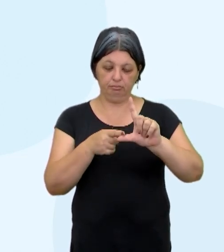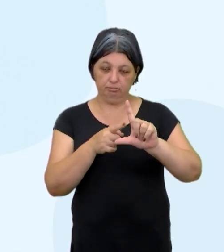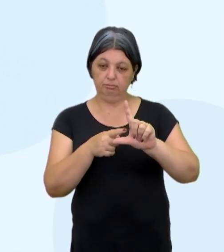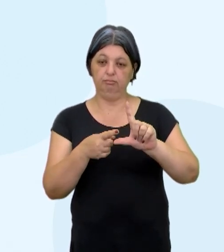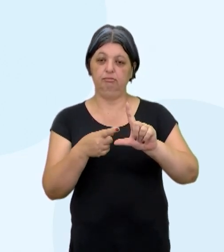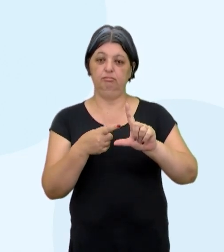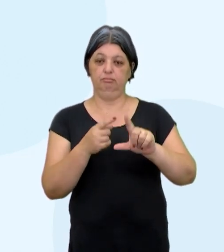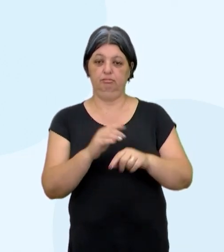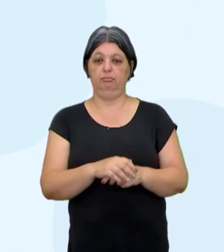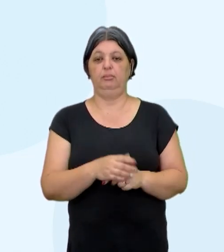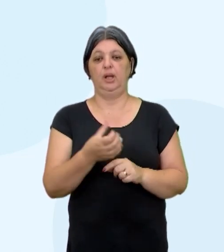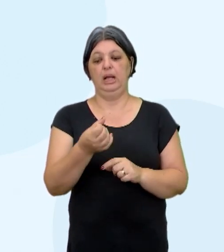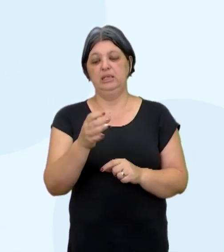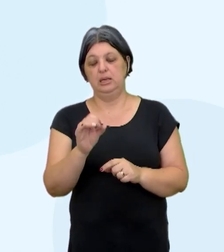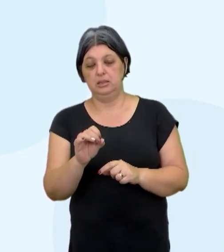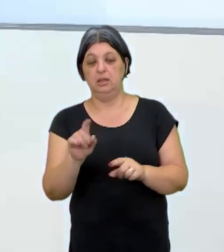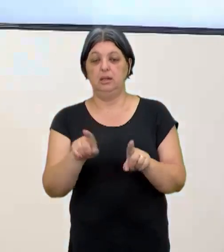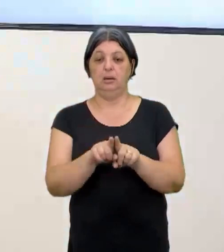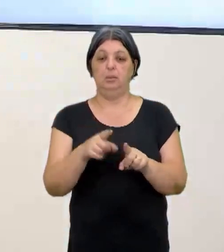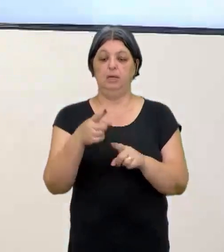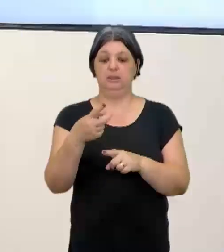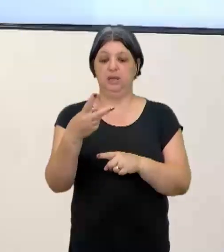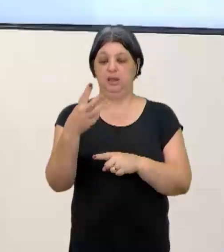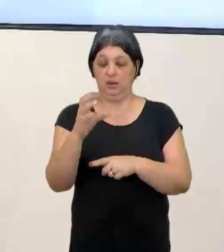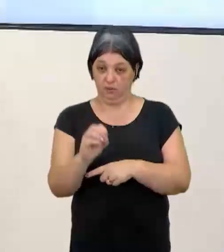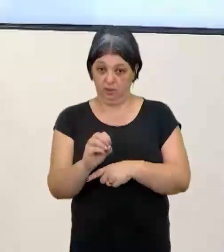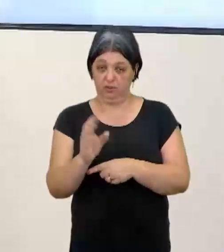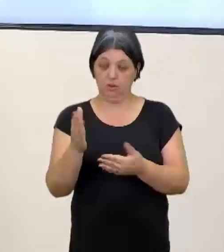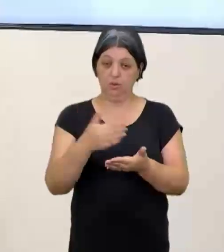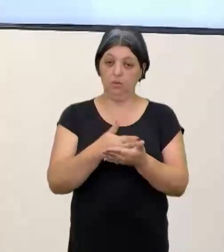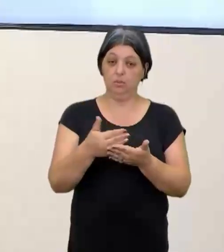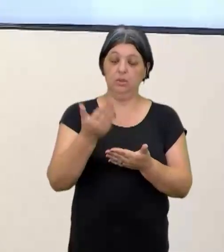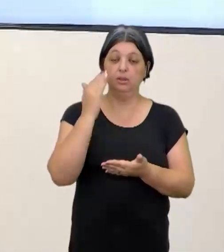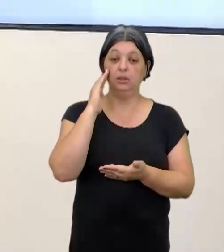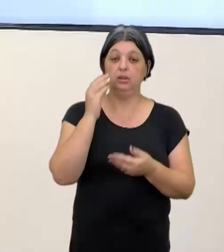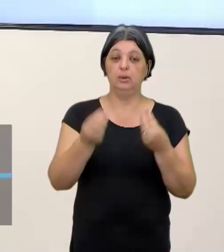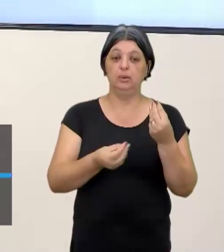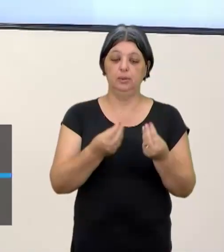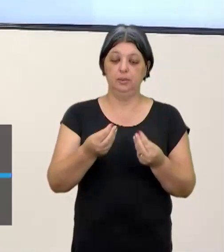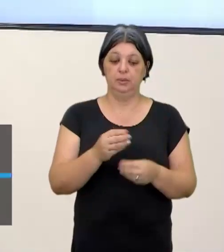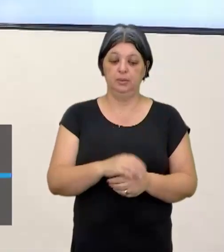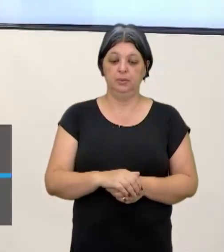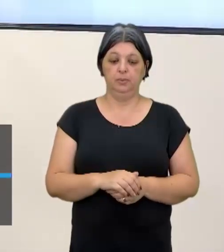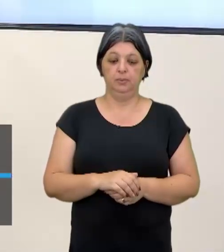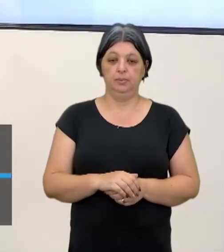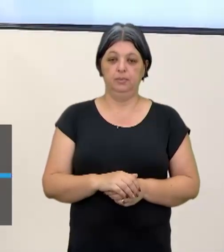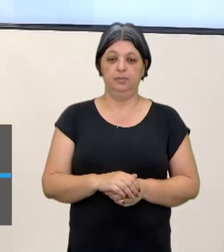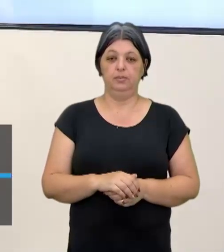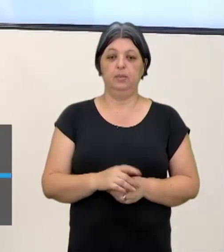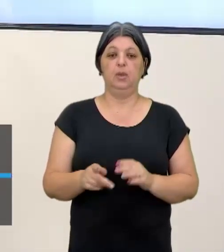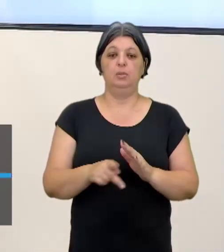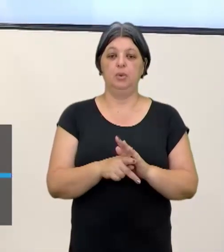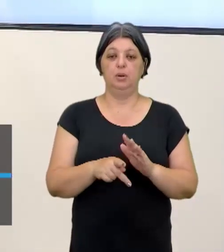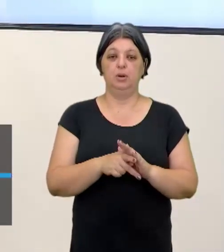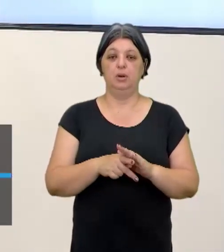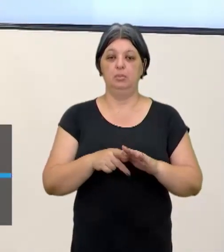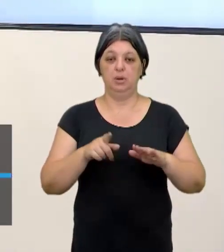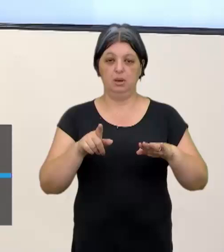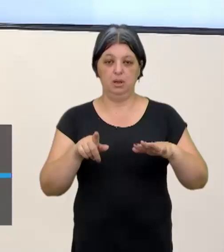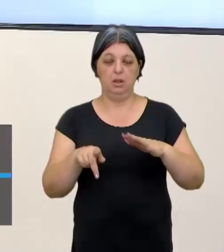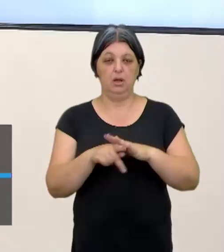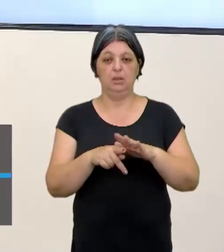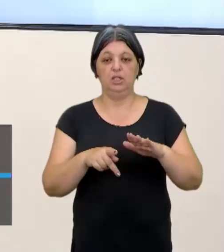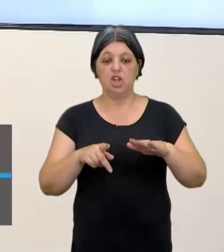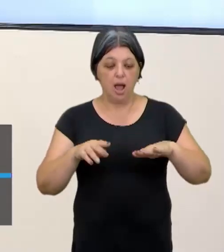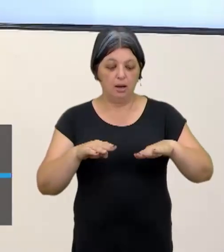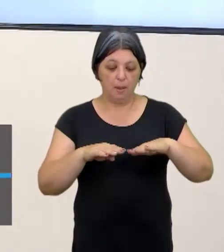de 60. Ah, então peraí, professora, eu tô começando a entender. Quando a gente está fazendo um ladrilhamento, que eu estou encaixando uma peça com outra,